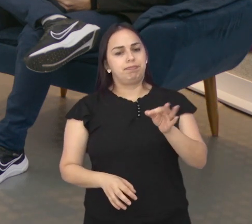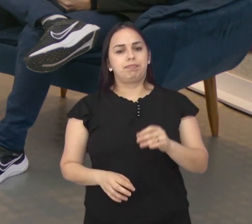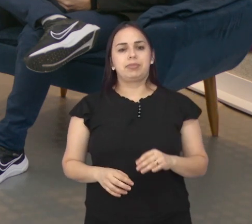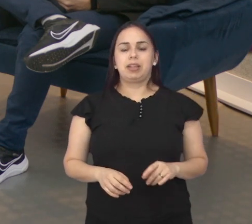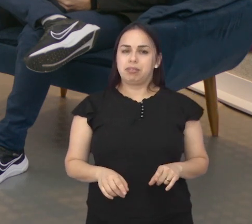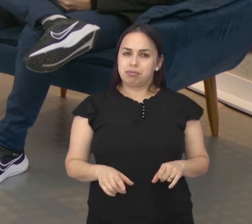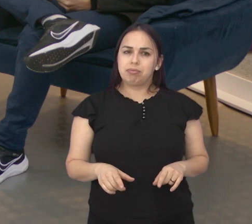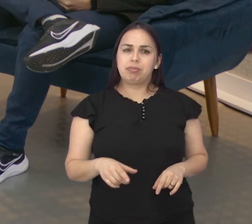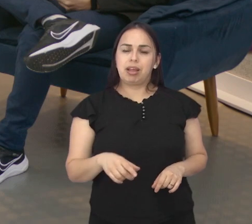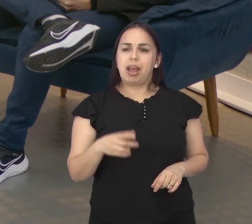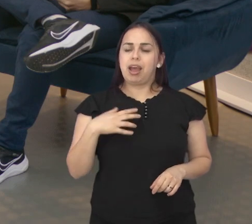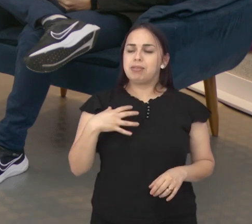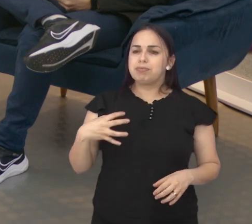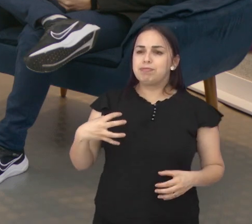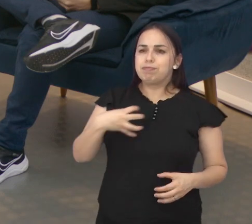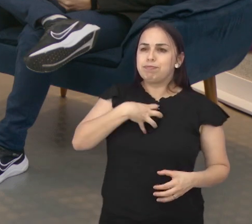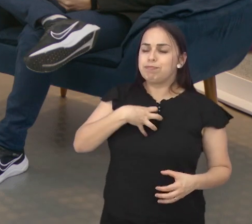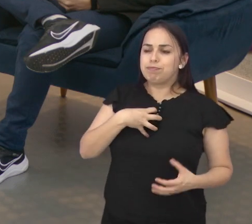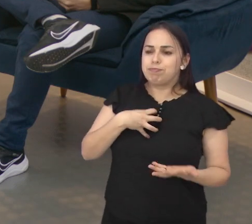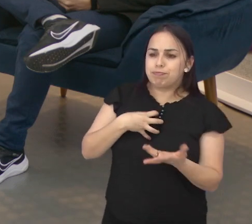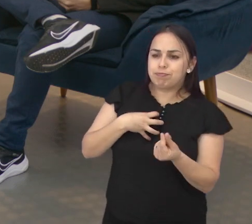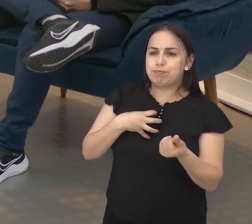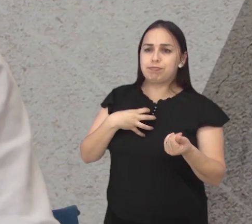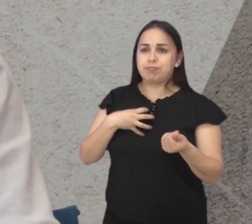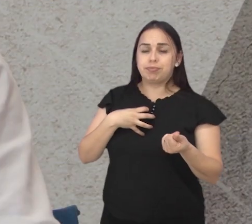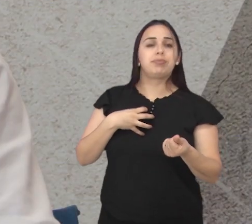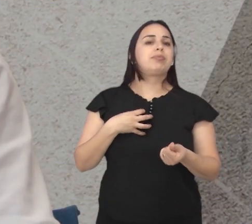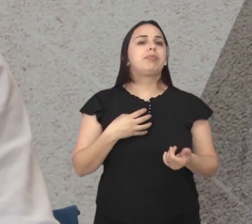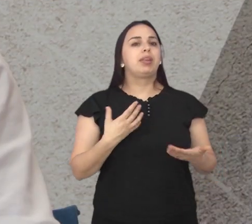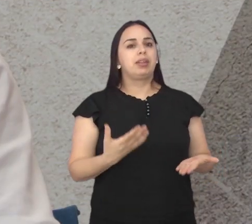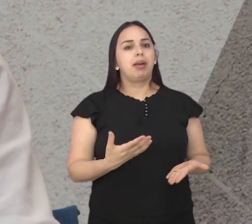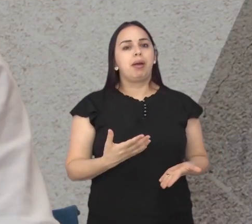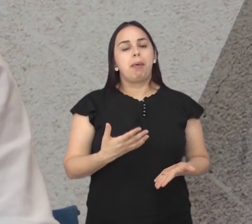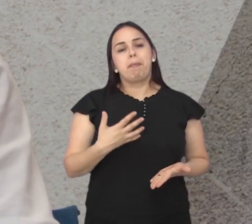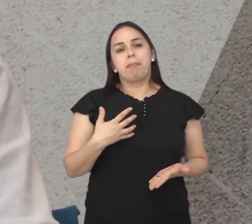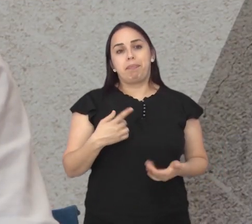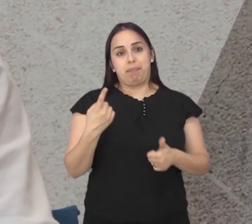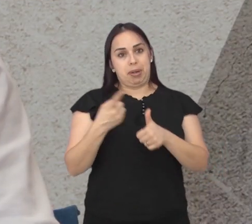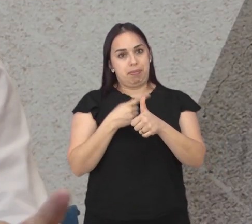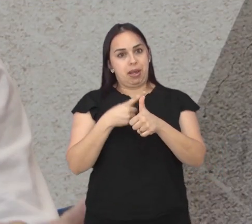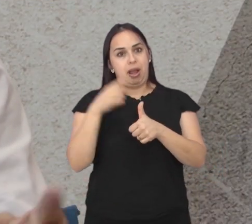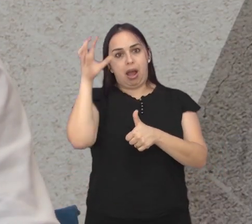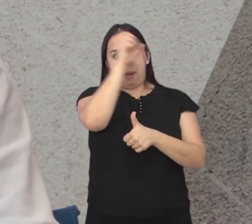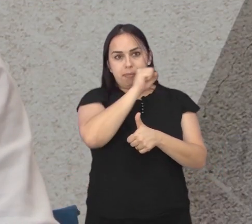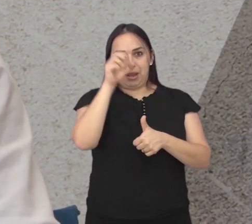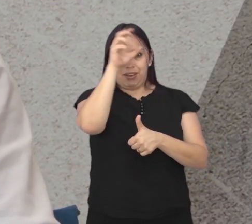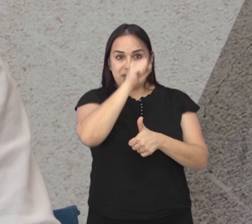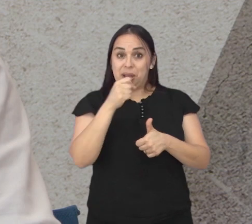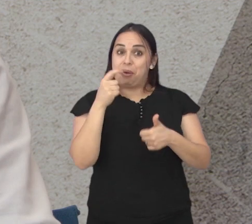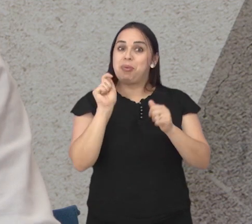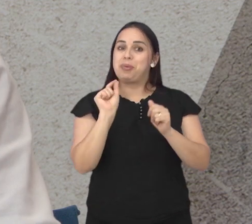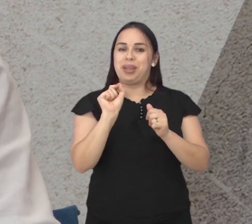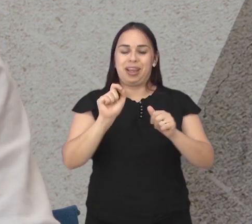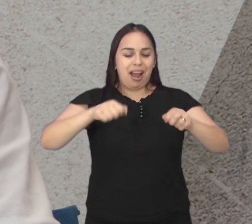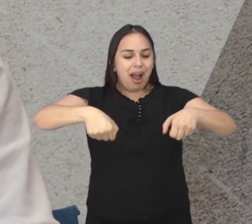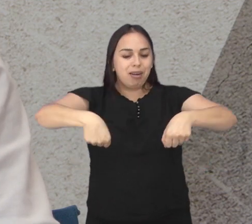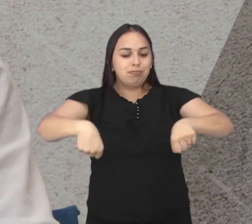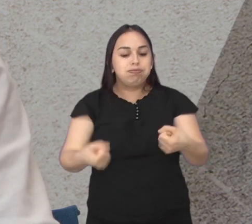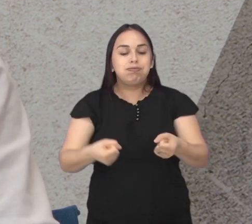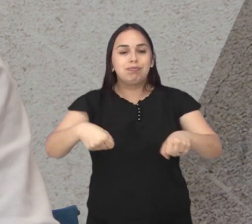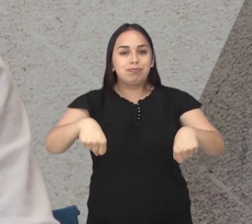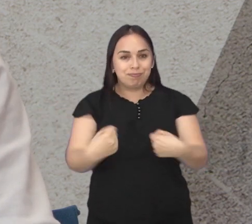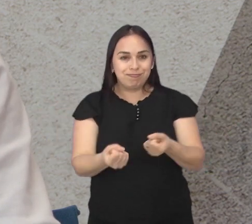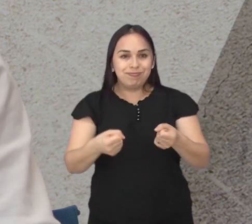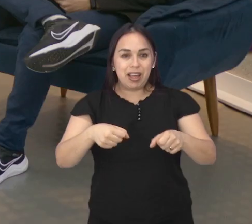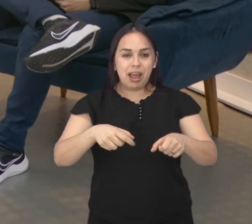Esse tem isso também. a intuição, vamos dizer assim? Não, olha só, para você ser mecânico, você tem que primeiro aprender a apertar um parafuso.